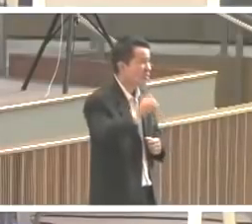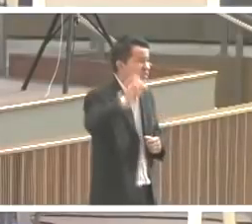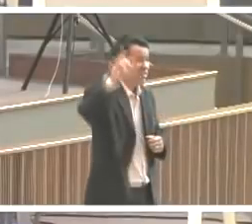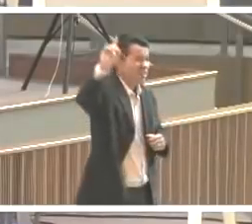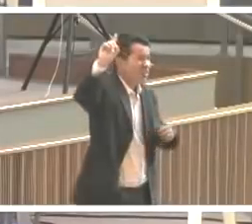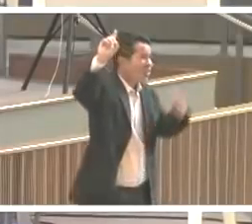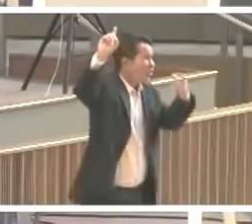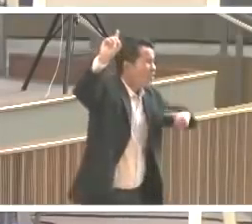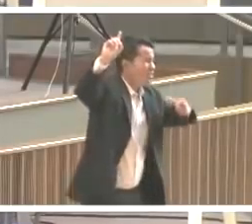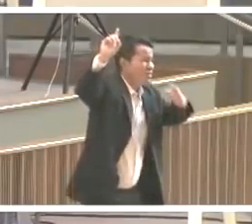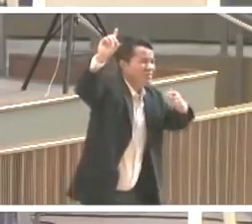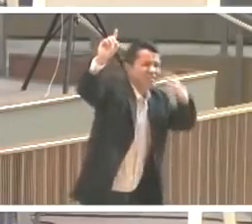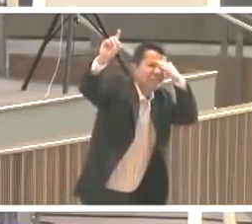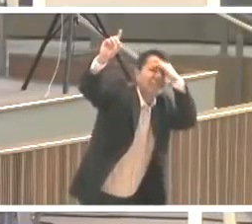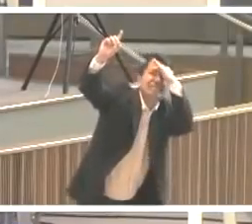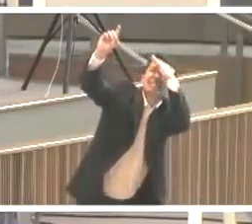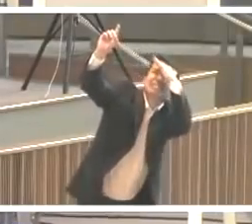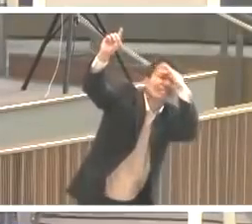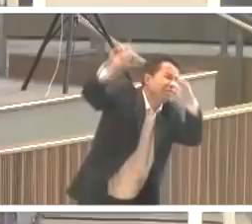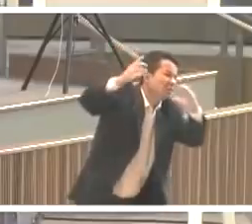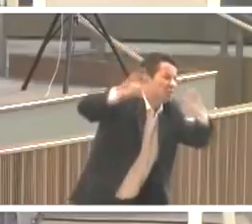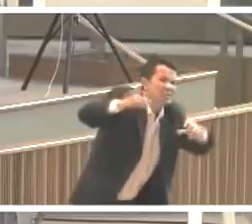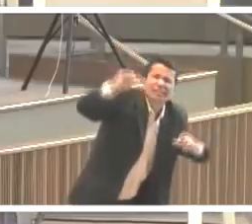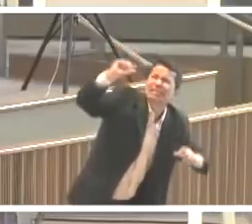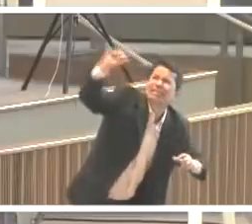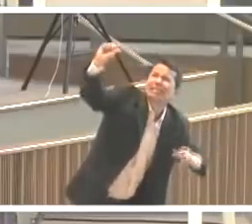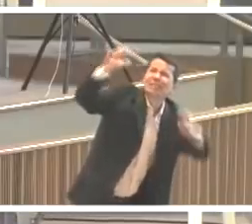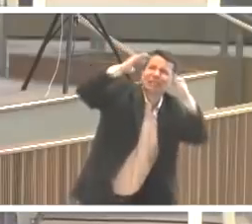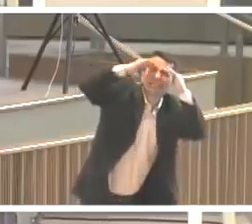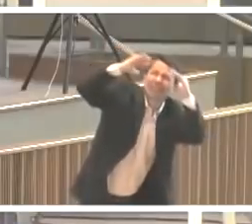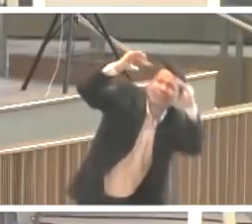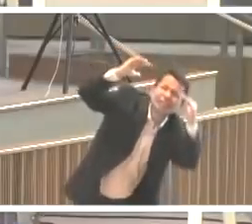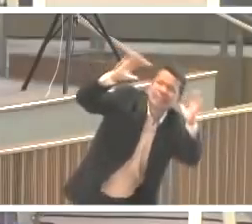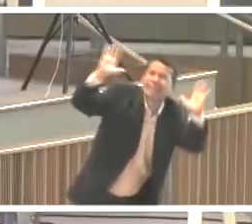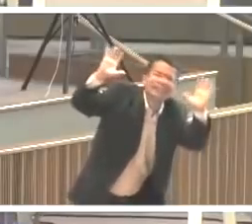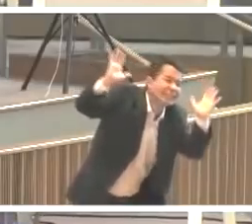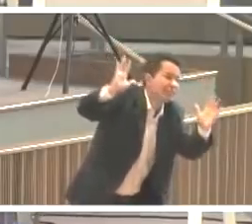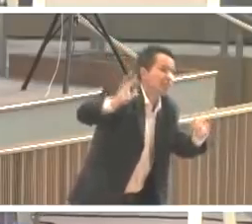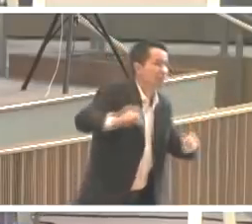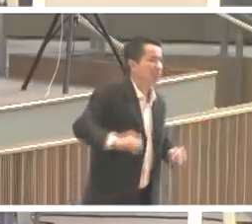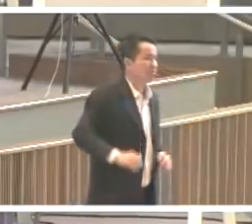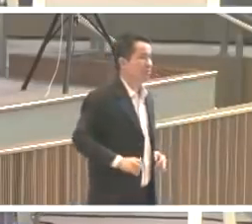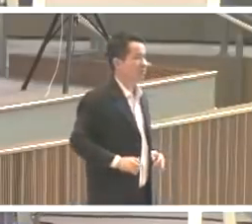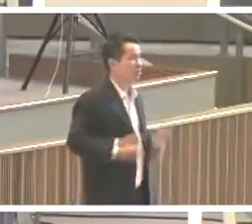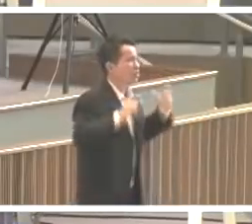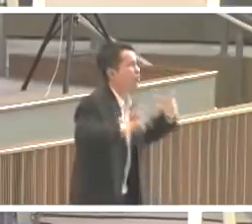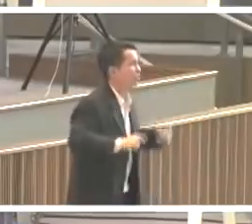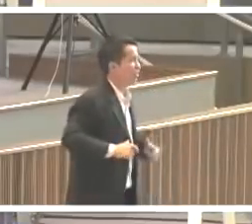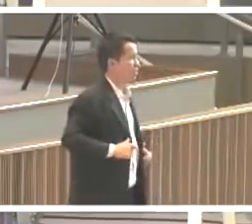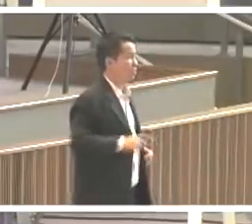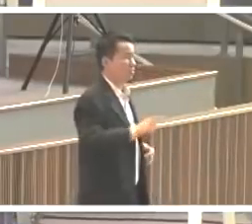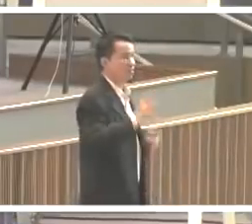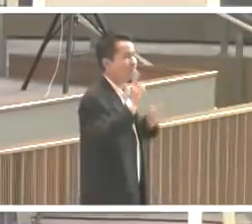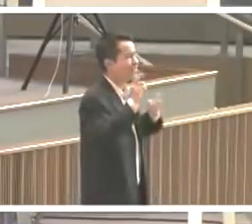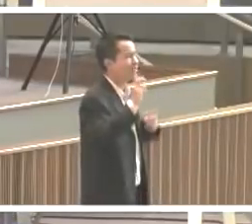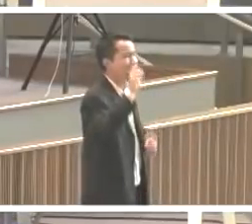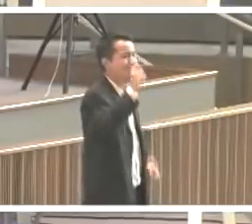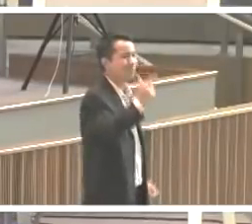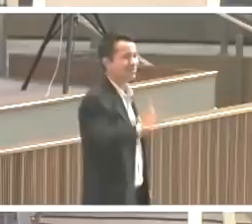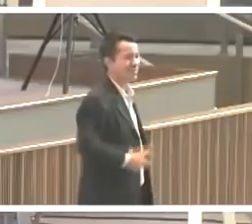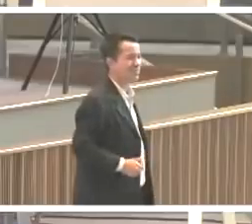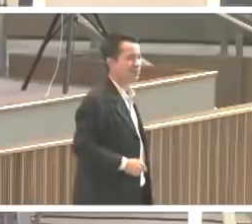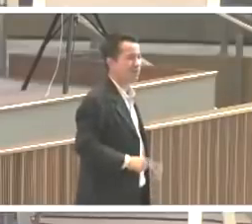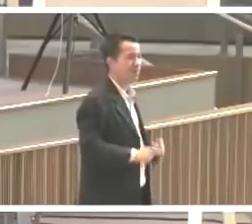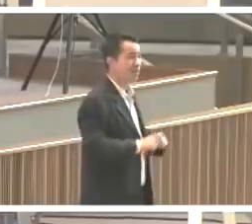você seja um daqueles que vai receber o aplauso, não meu, nem dessa igreja, mas do Deus vivo que